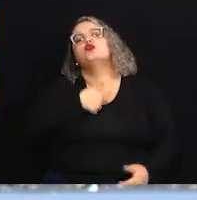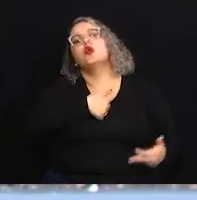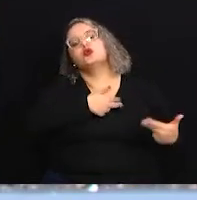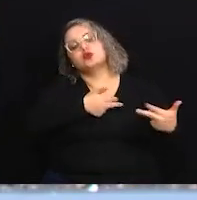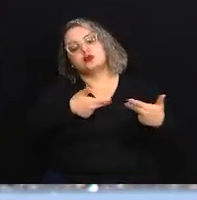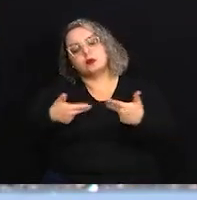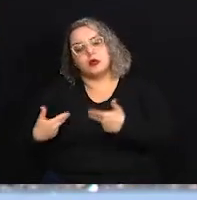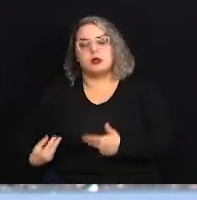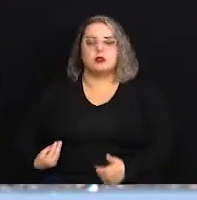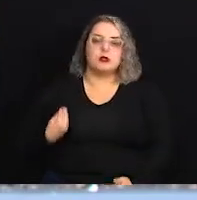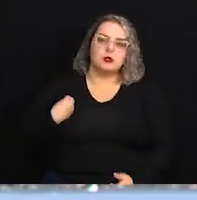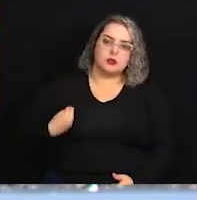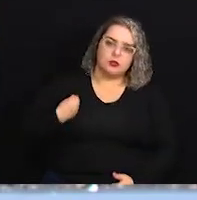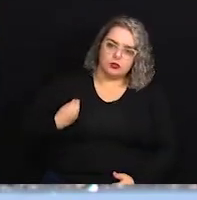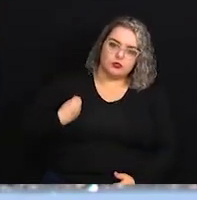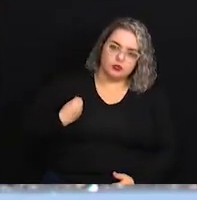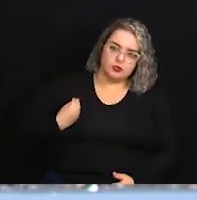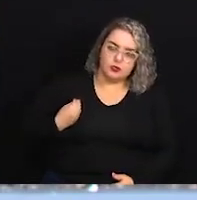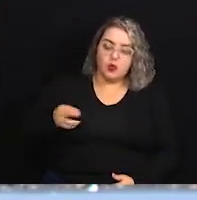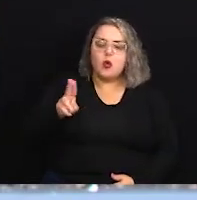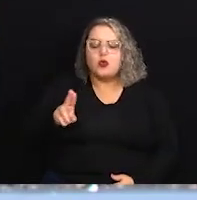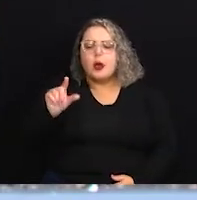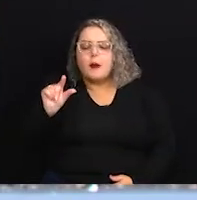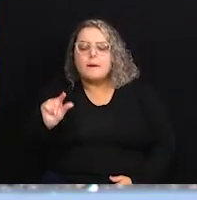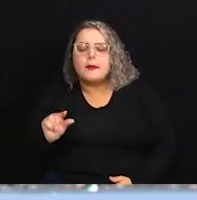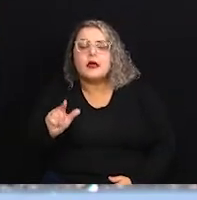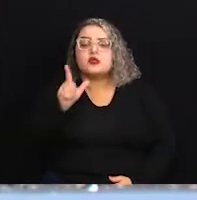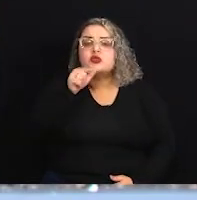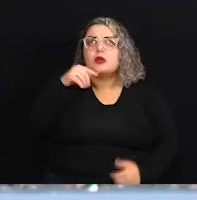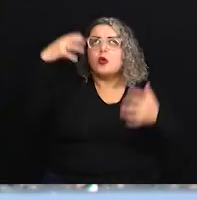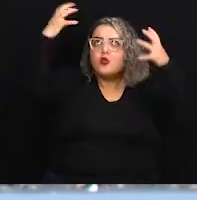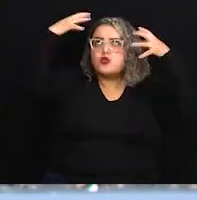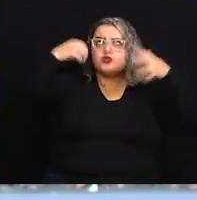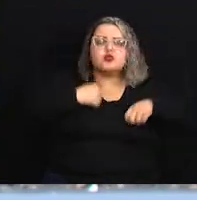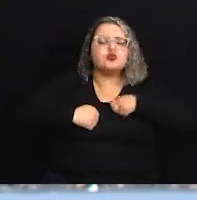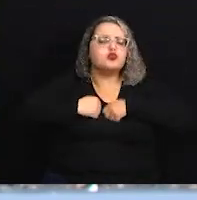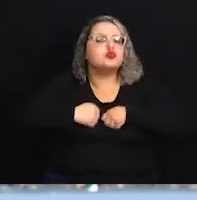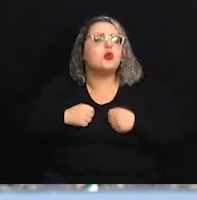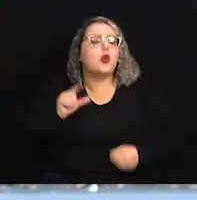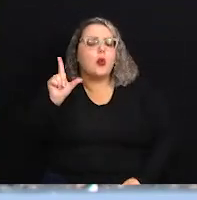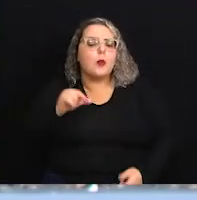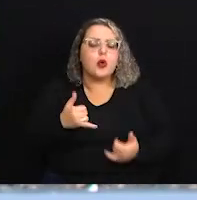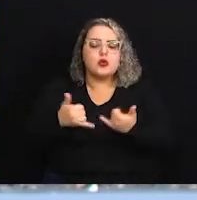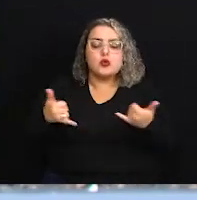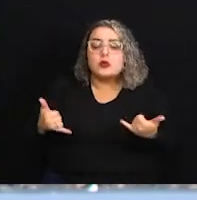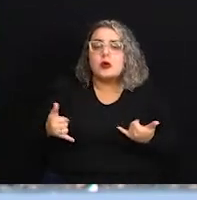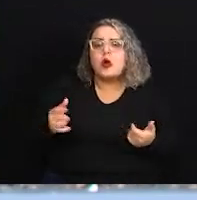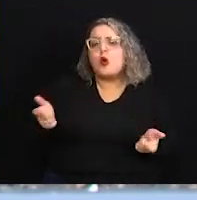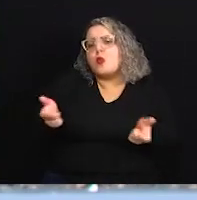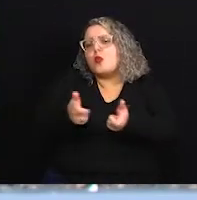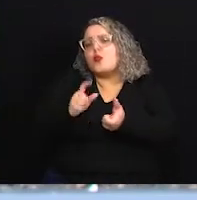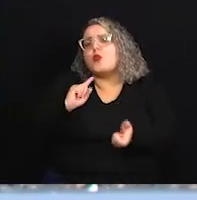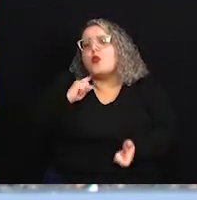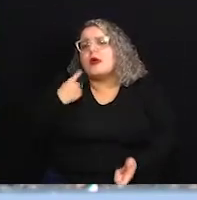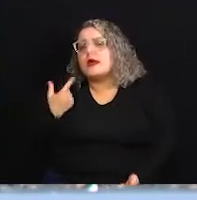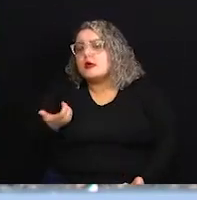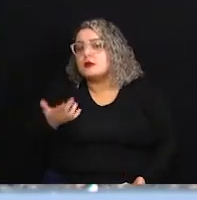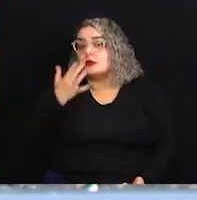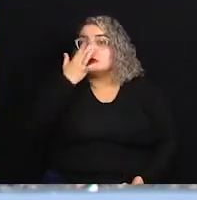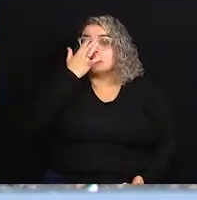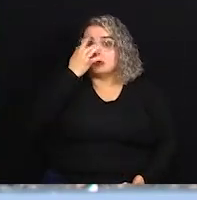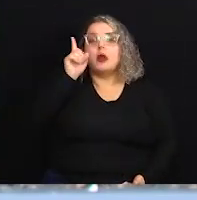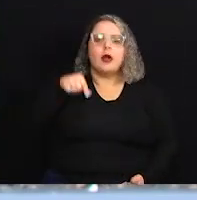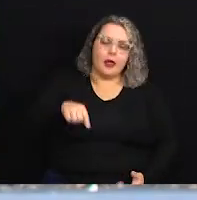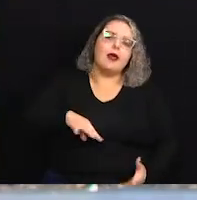de vida. Consumir um pouco menos de água, um pouco menos de energia, produzir um pouco menos de lixo, isso é